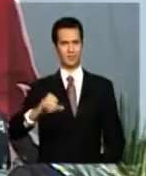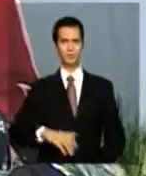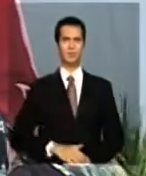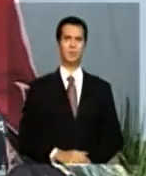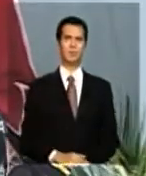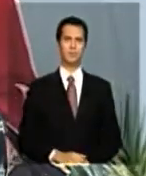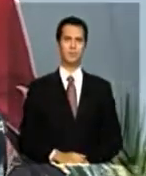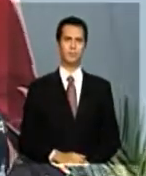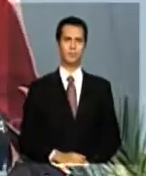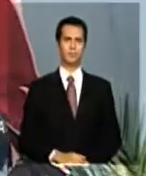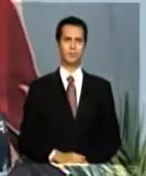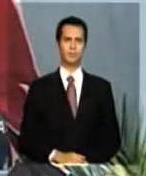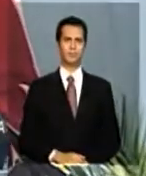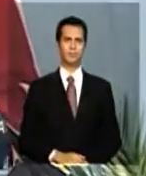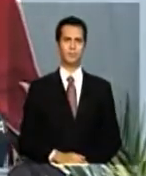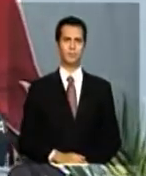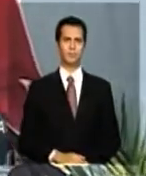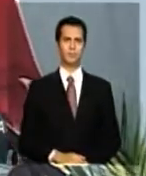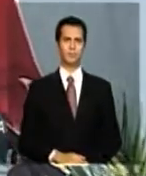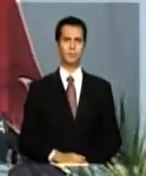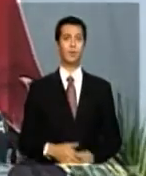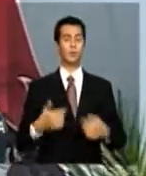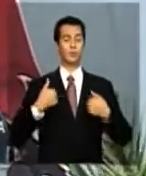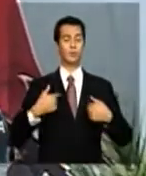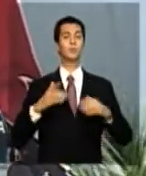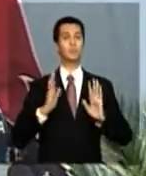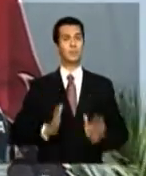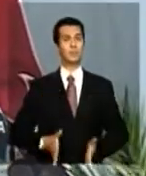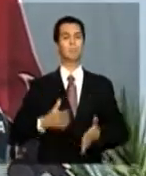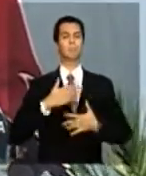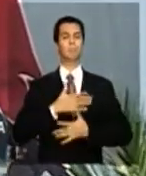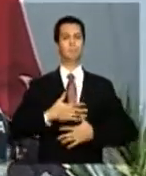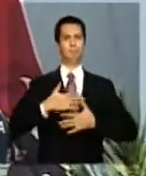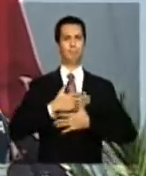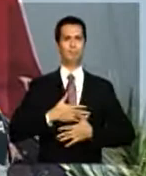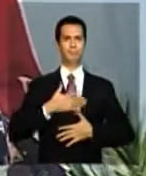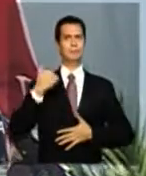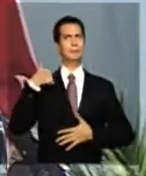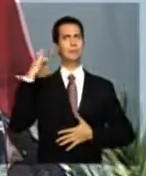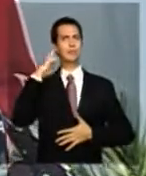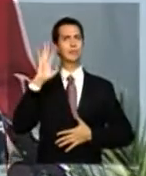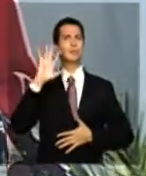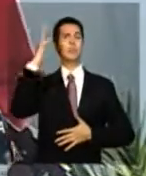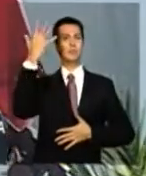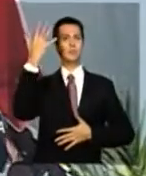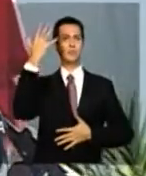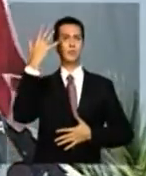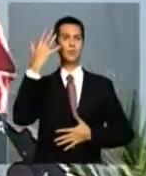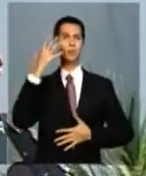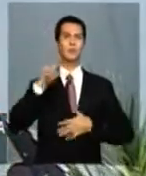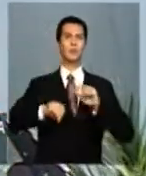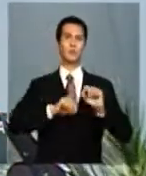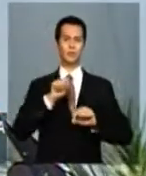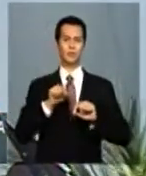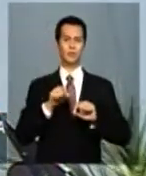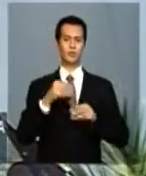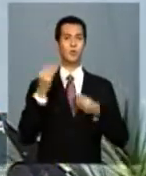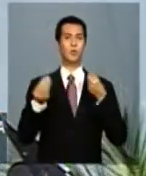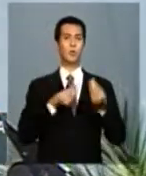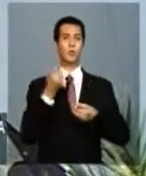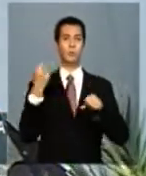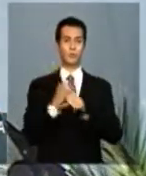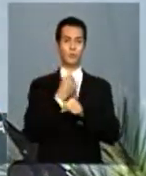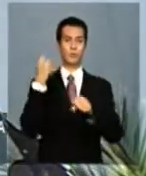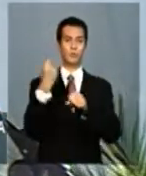eu tive a honra de poder decidir sobre essa